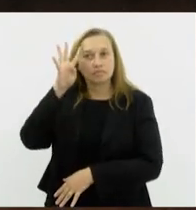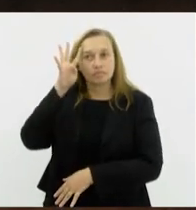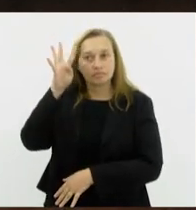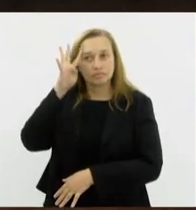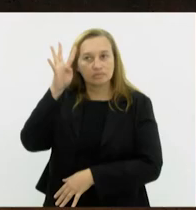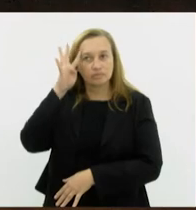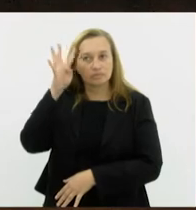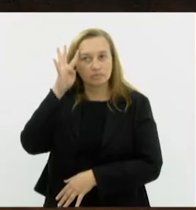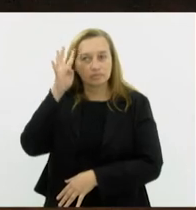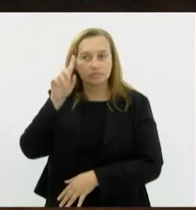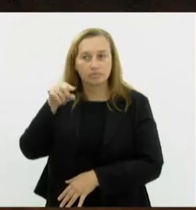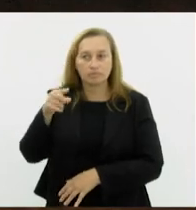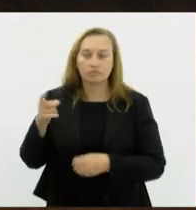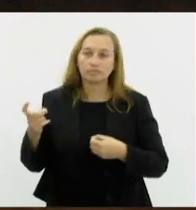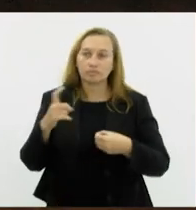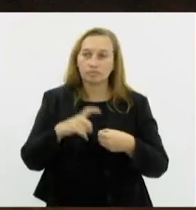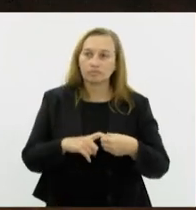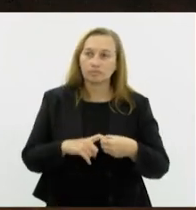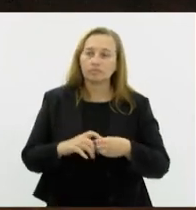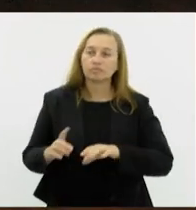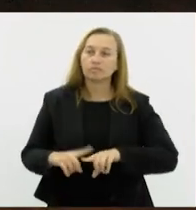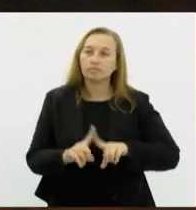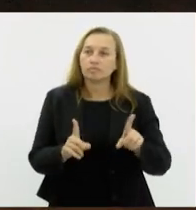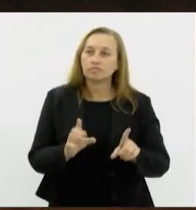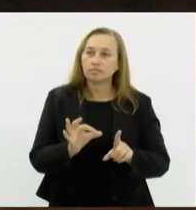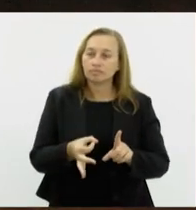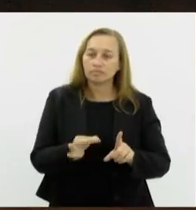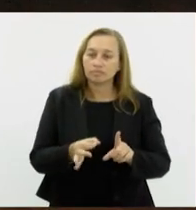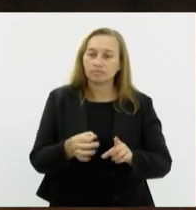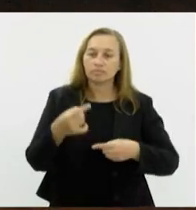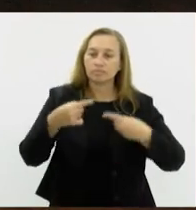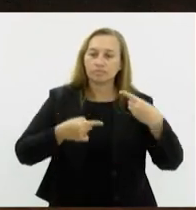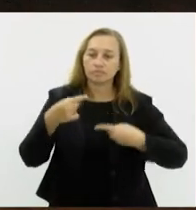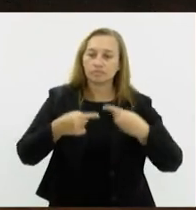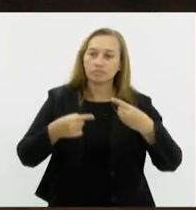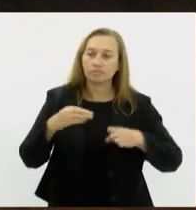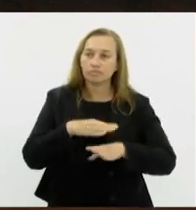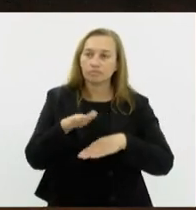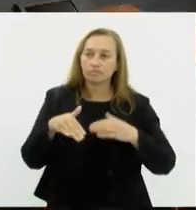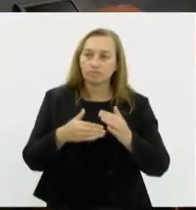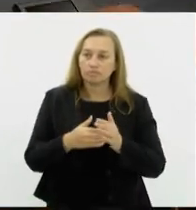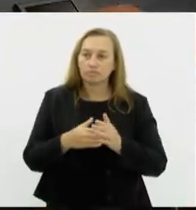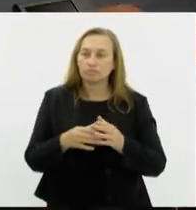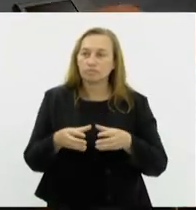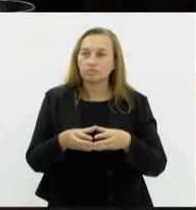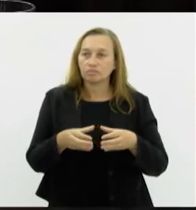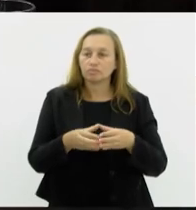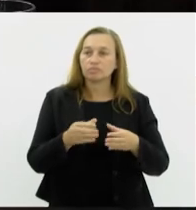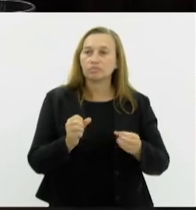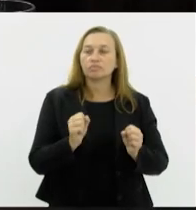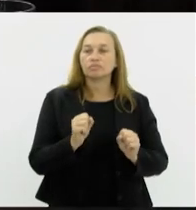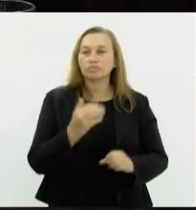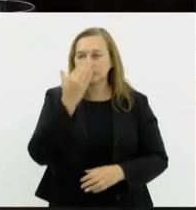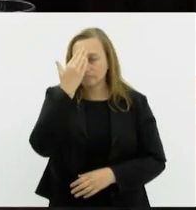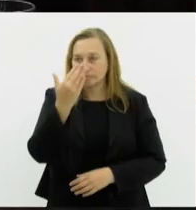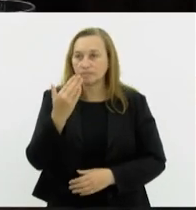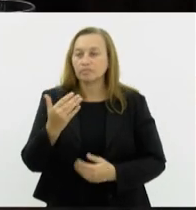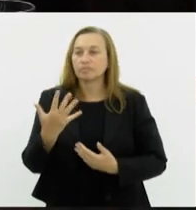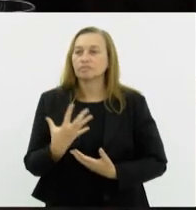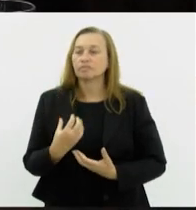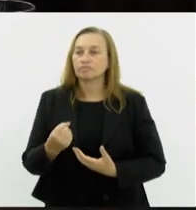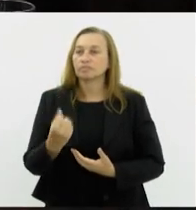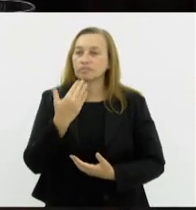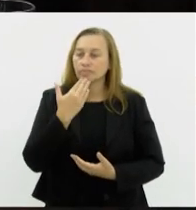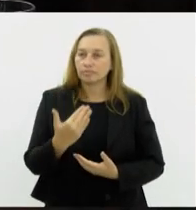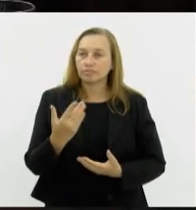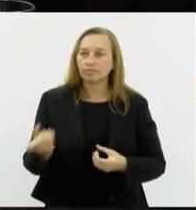imediatamente retorna. Mas é mais prudente que tenha a discussão com todo o colegiado. Obrigado, presidente. Acolho o pedido de Vossa Excelência,